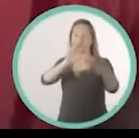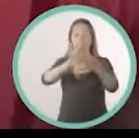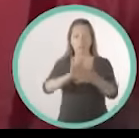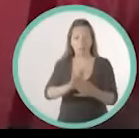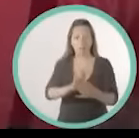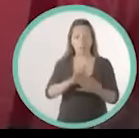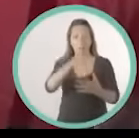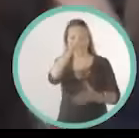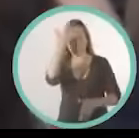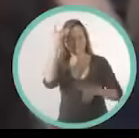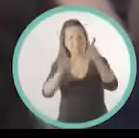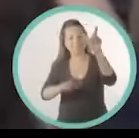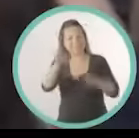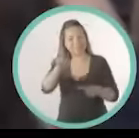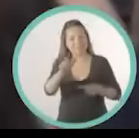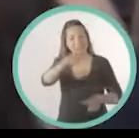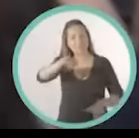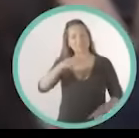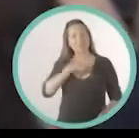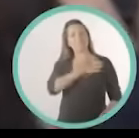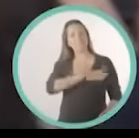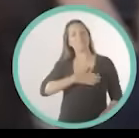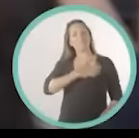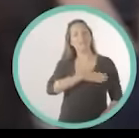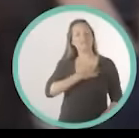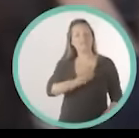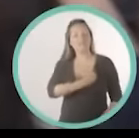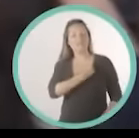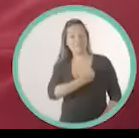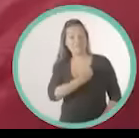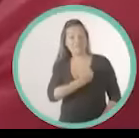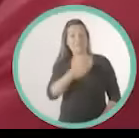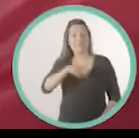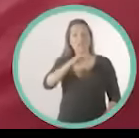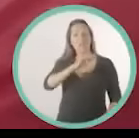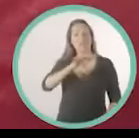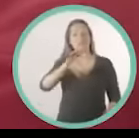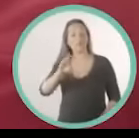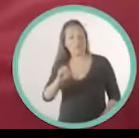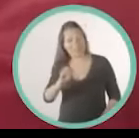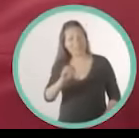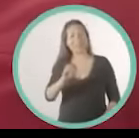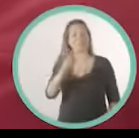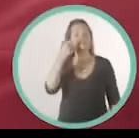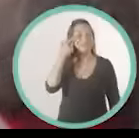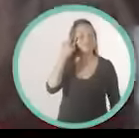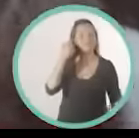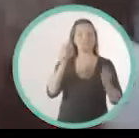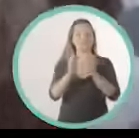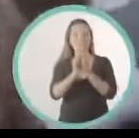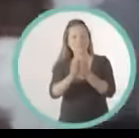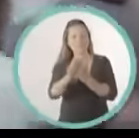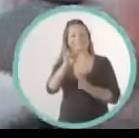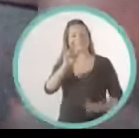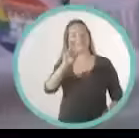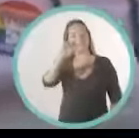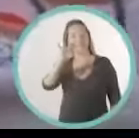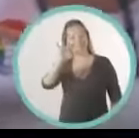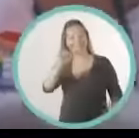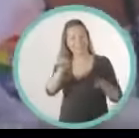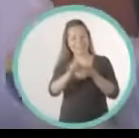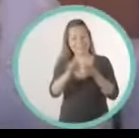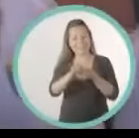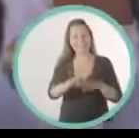pessoas. Que nós tenhamos prazer em viver nessa cidade com Freixo e Luciana.